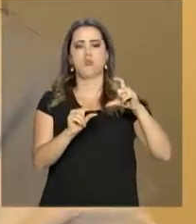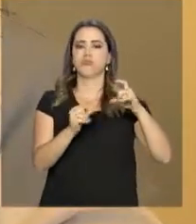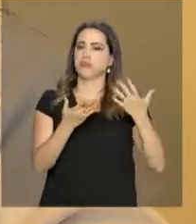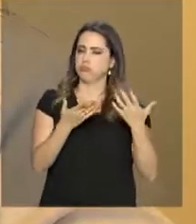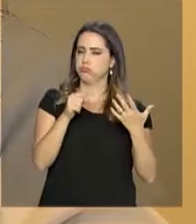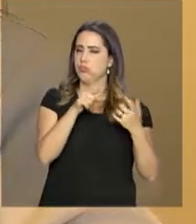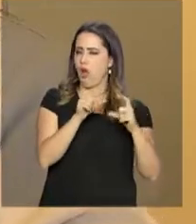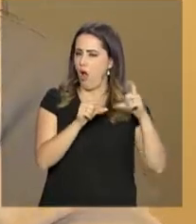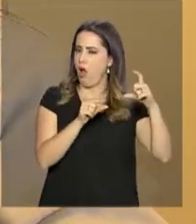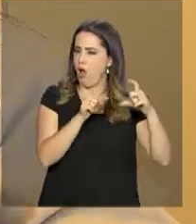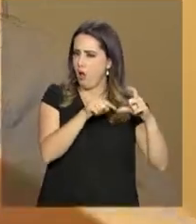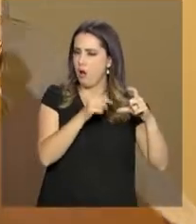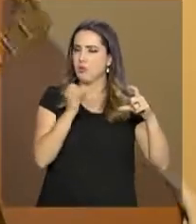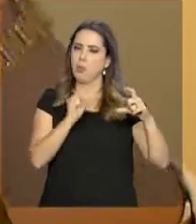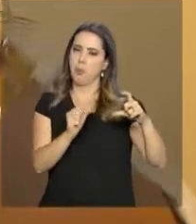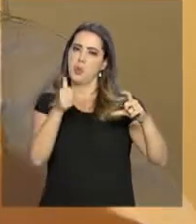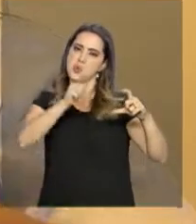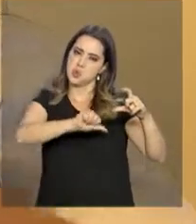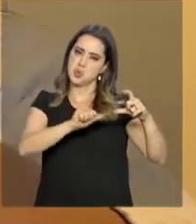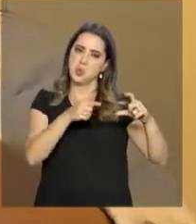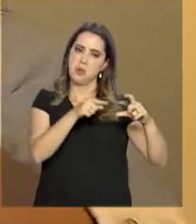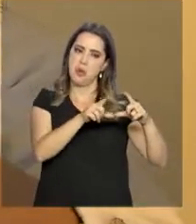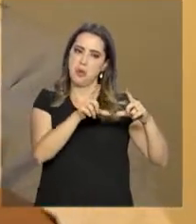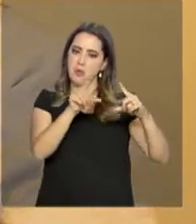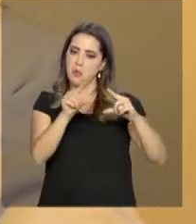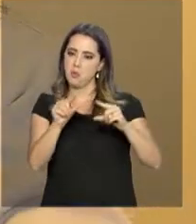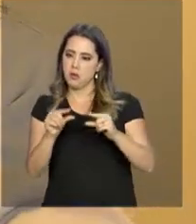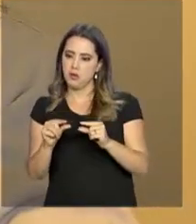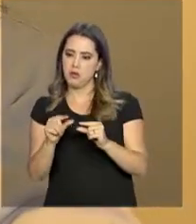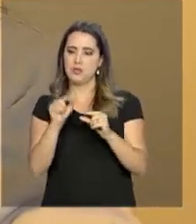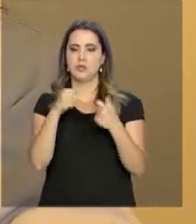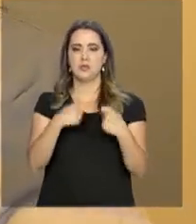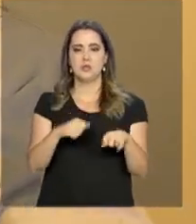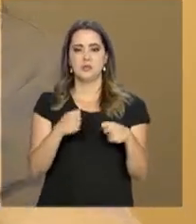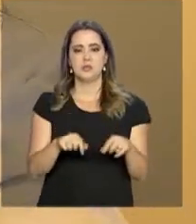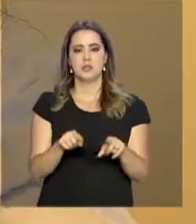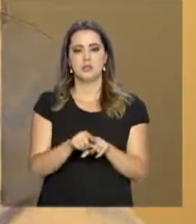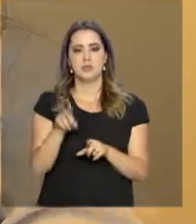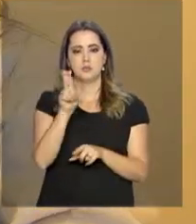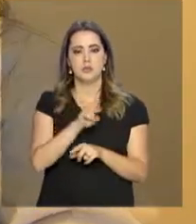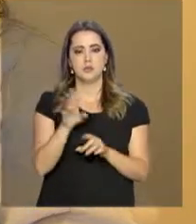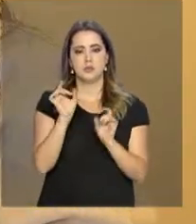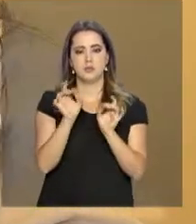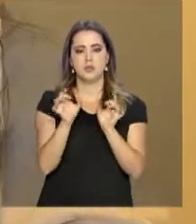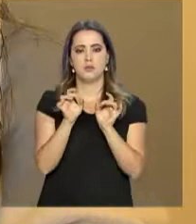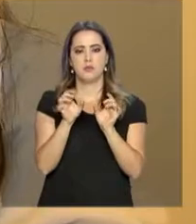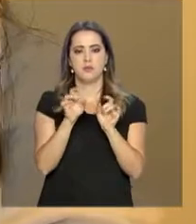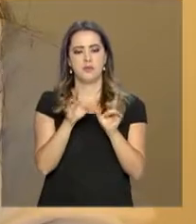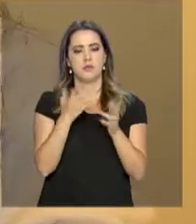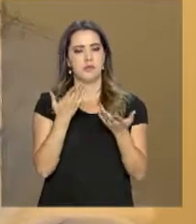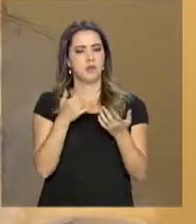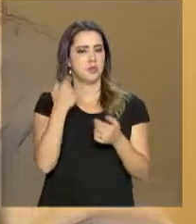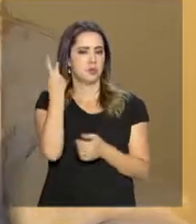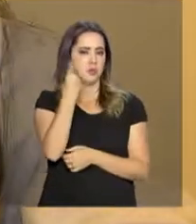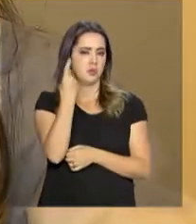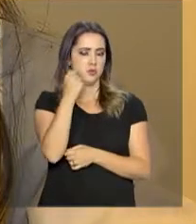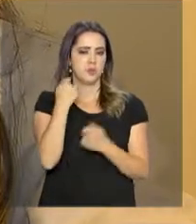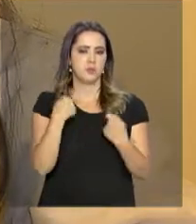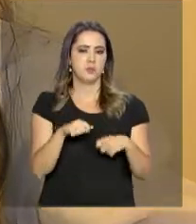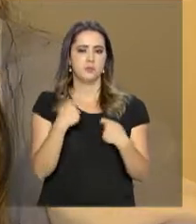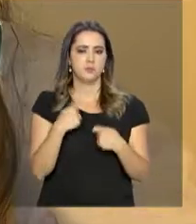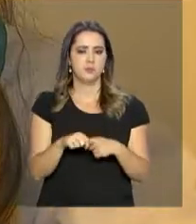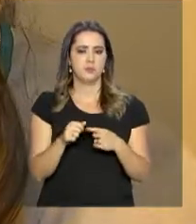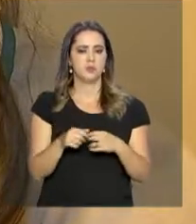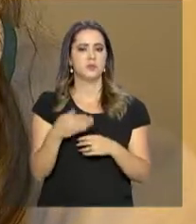para a nossa saúde então para estar ali para uso pra venda né no normalmente com certeza esse